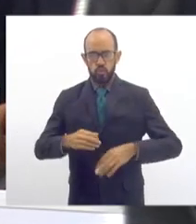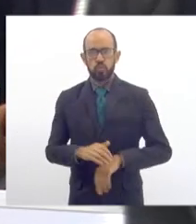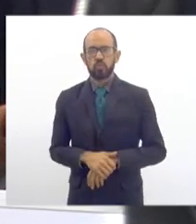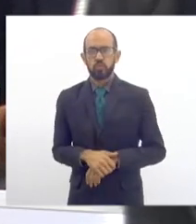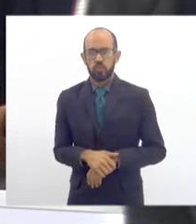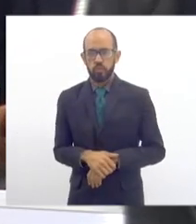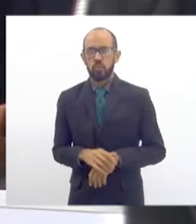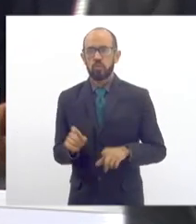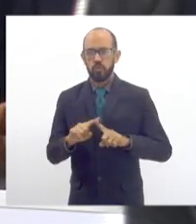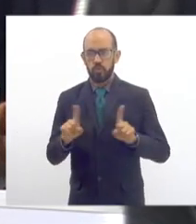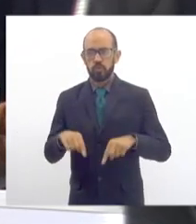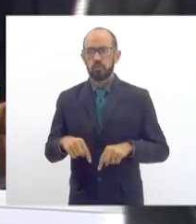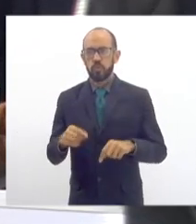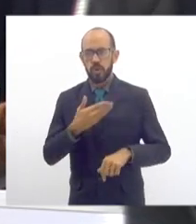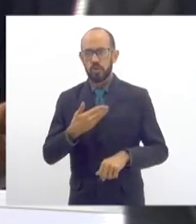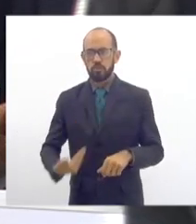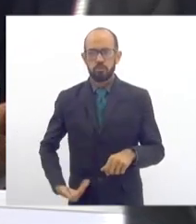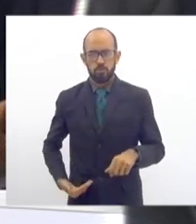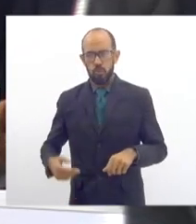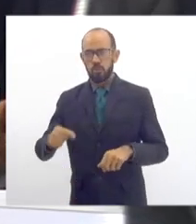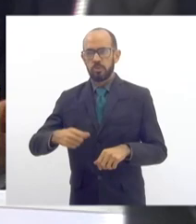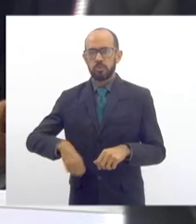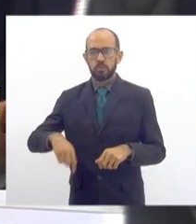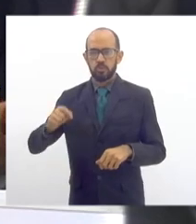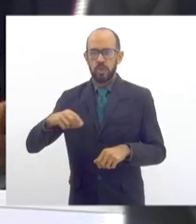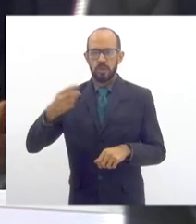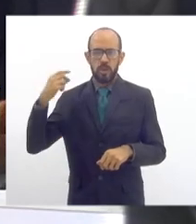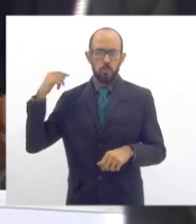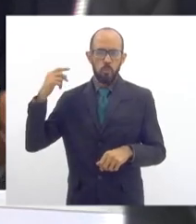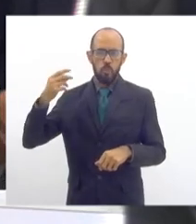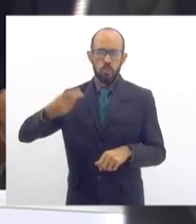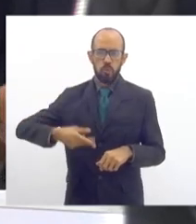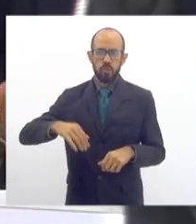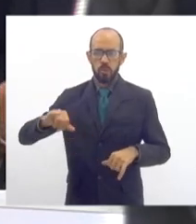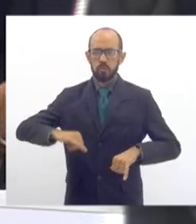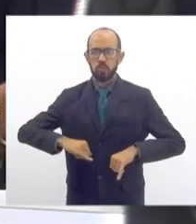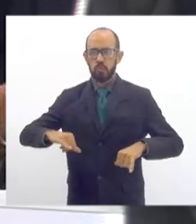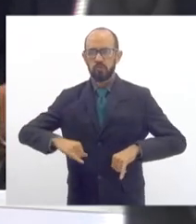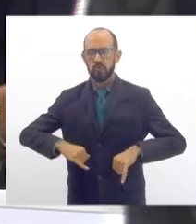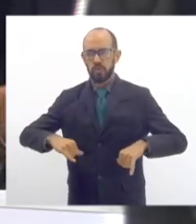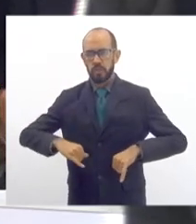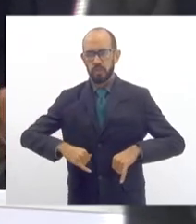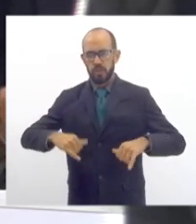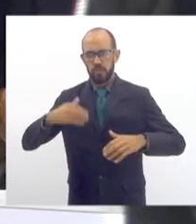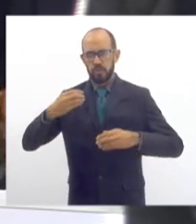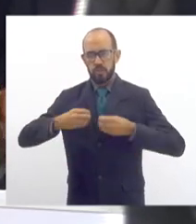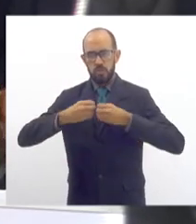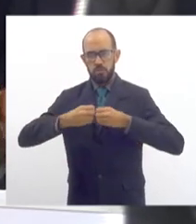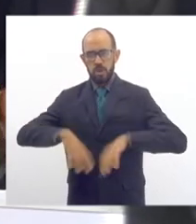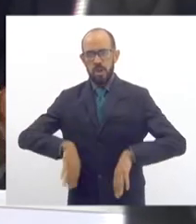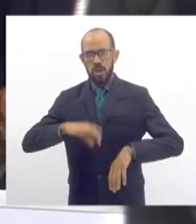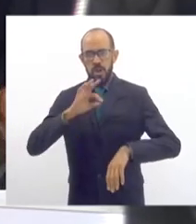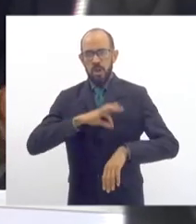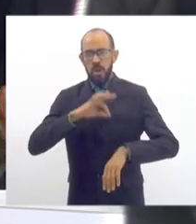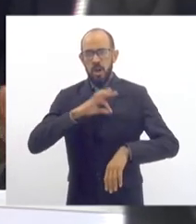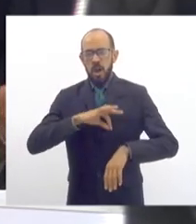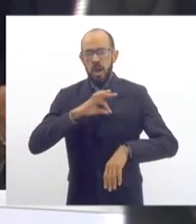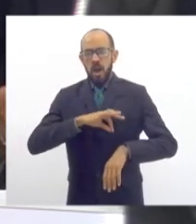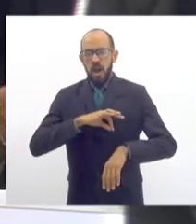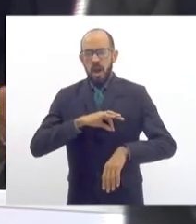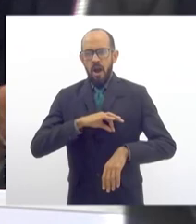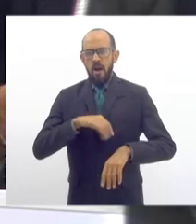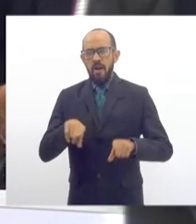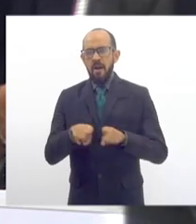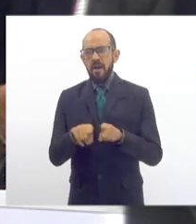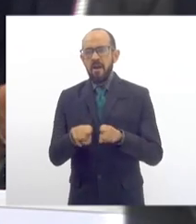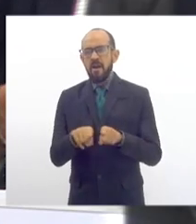servidores públicos do Estado do Rio de Janeiro vêm de um longo processo de sofrimento, de perdas salariais acumuladas. E, no caso de